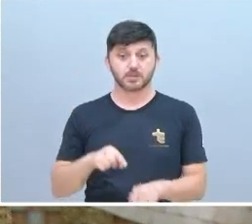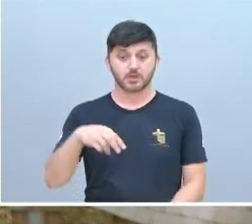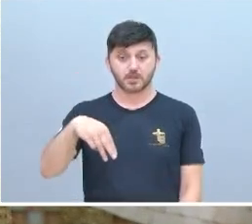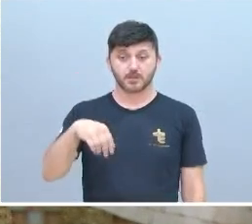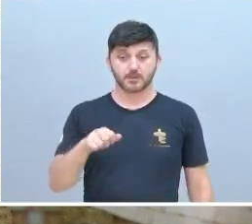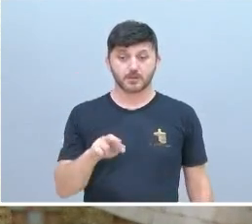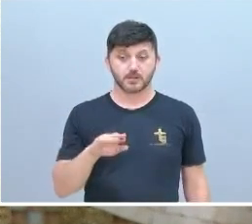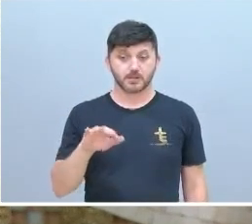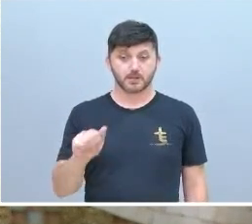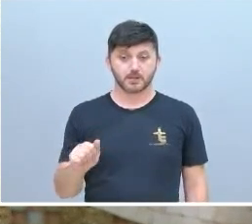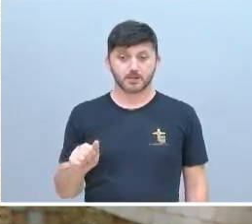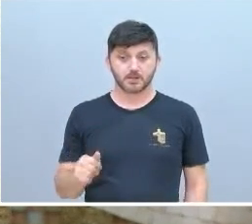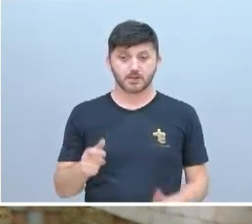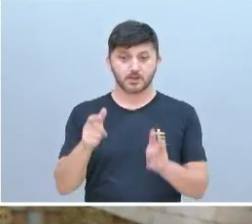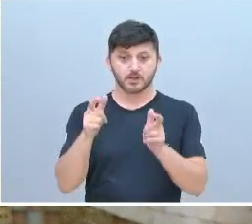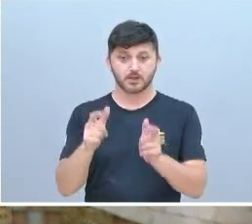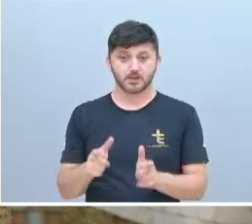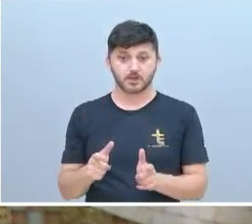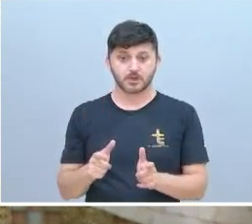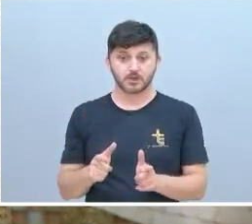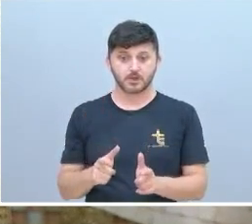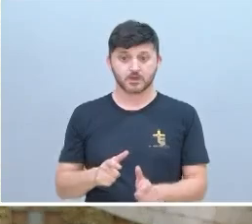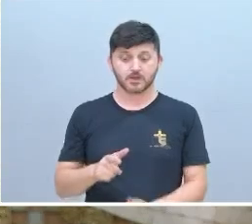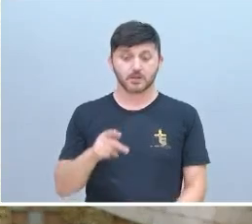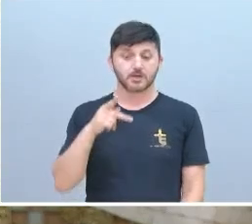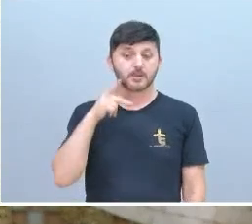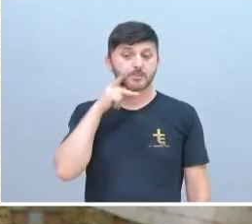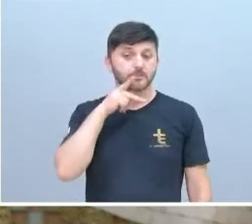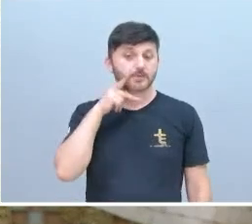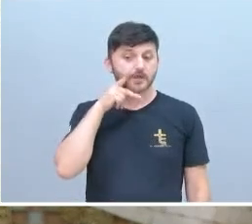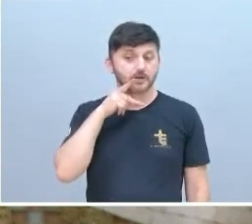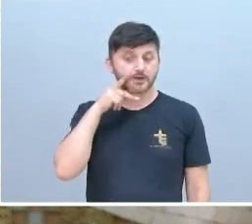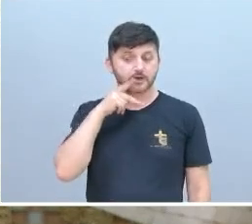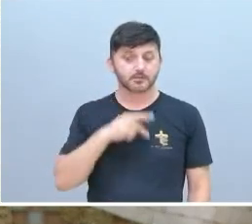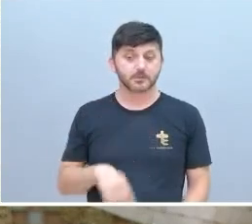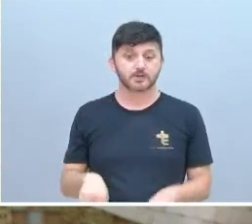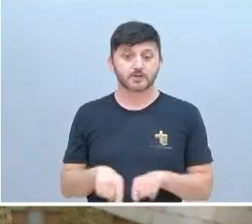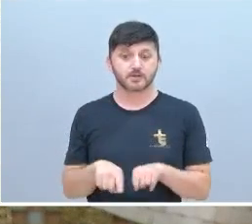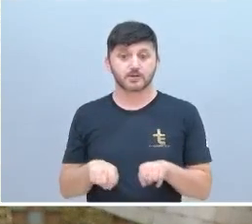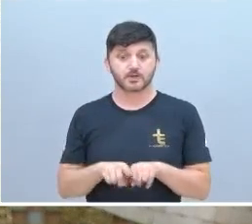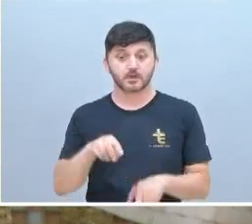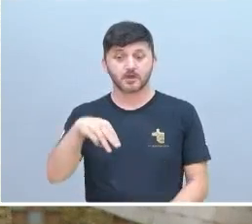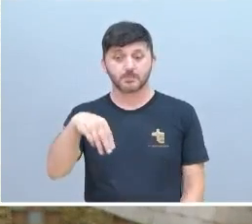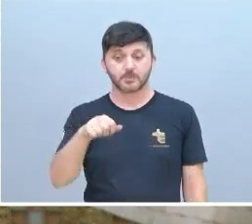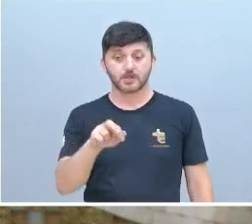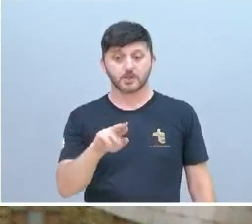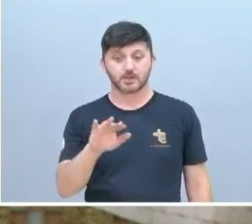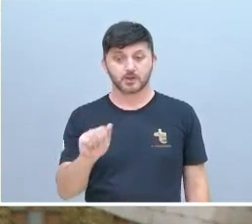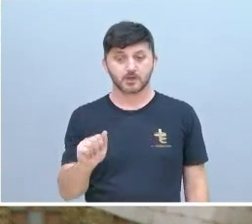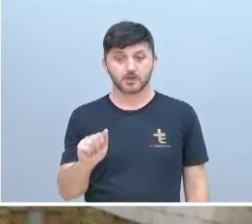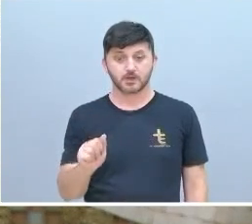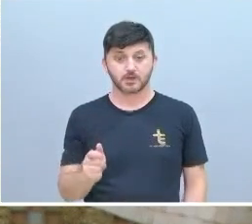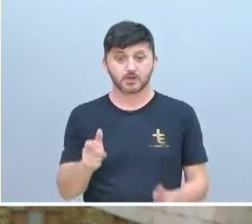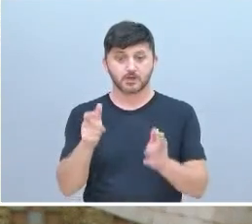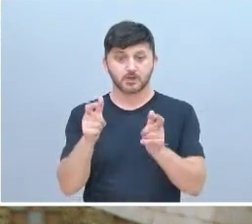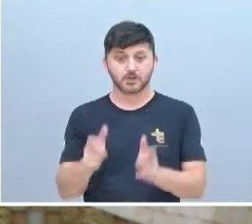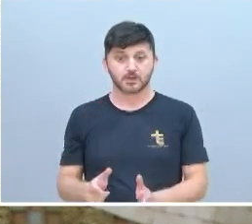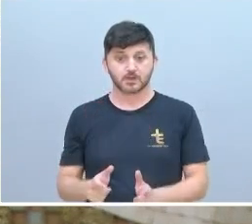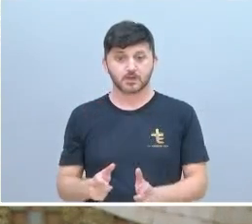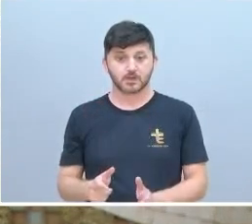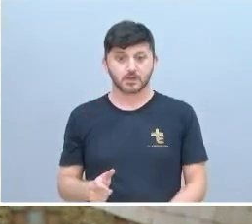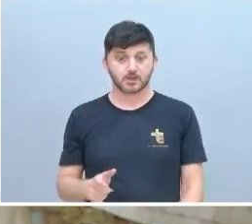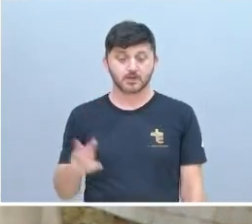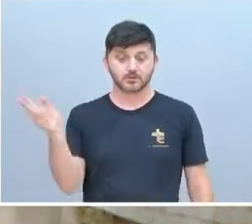Jesus Batista Gomes, de Patos, Paraíba. E Maria Helena da Silva Bastos,